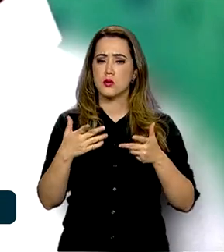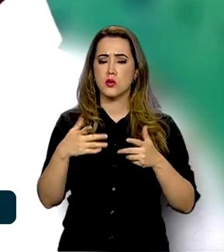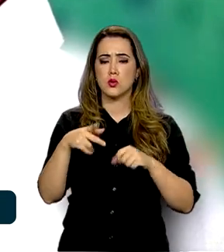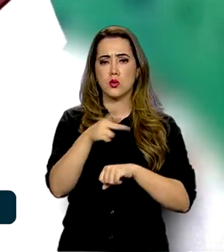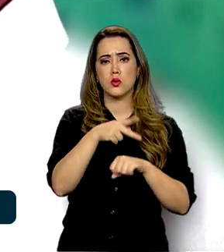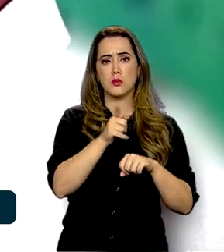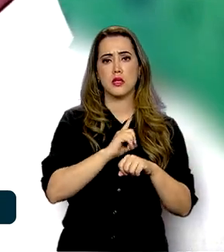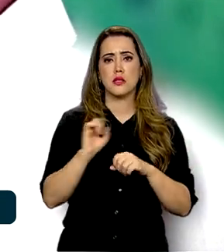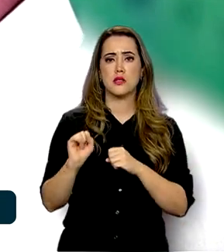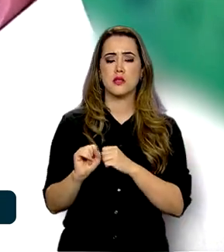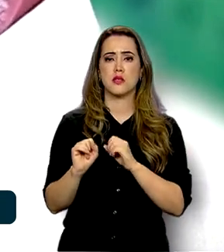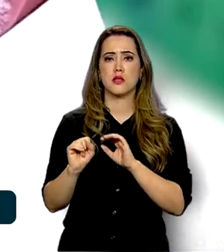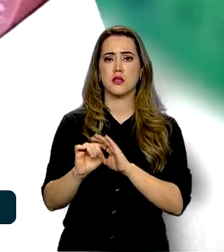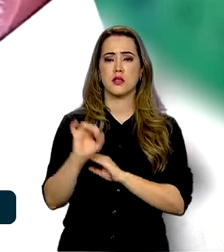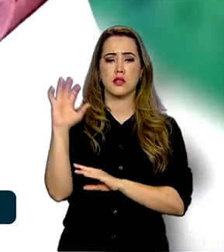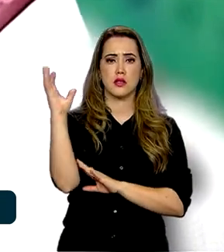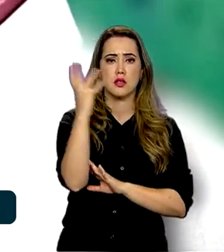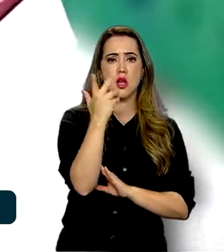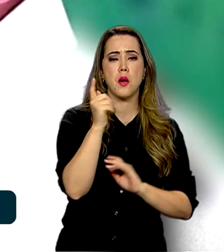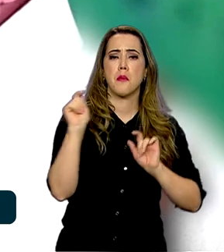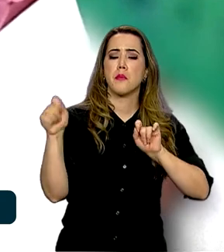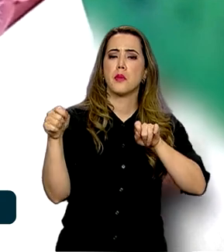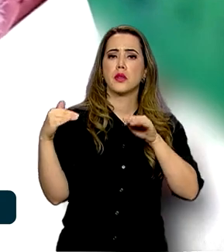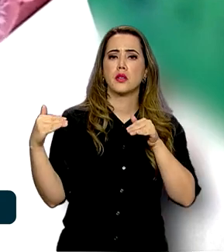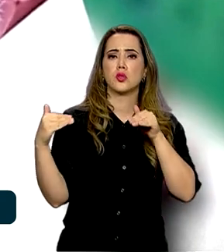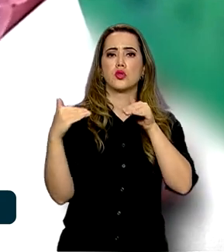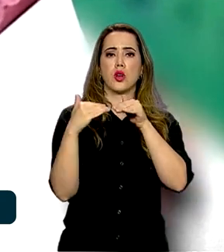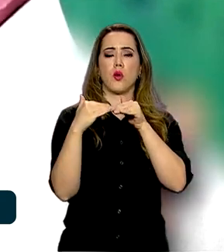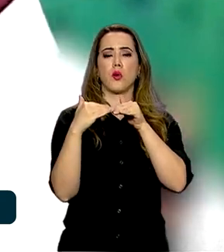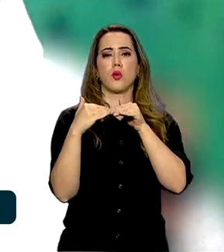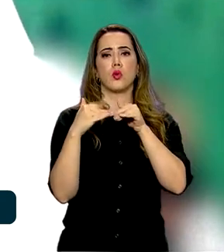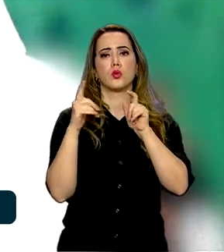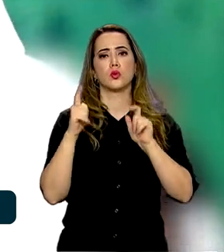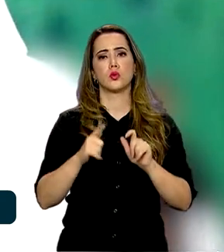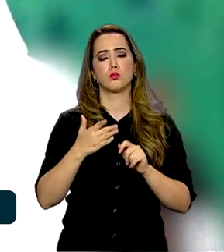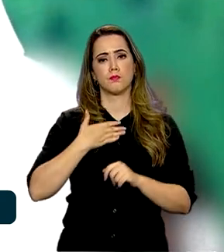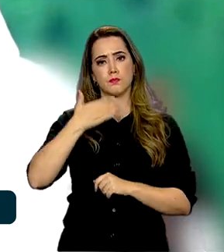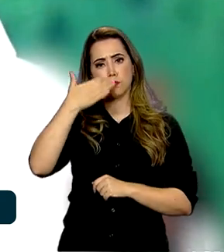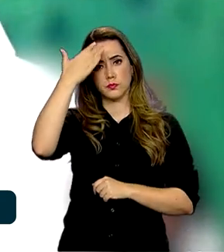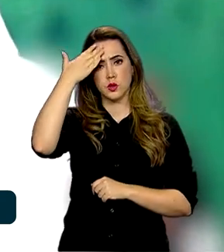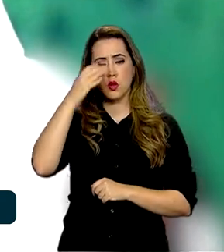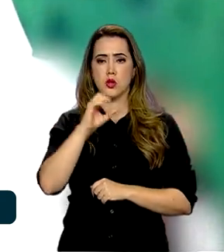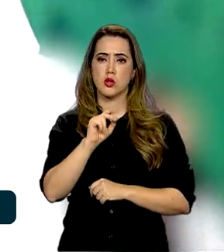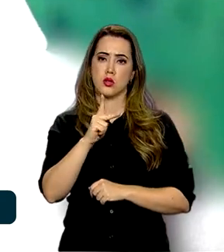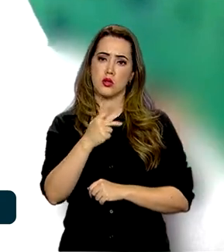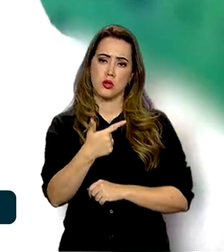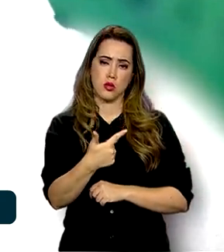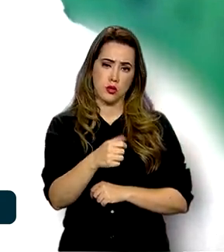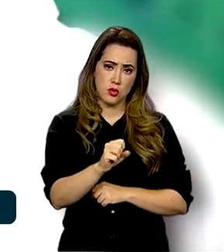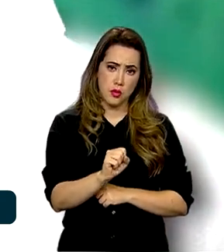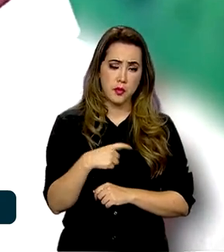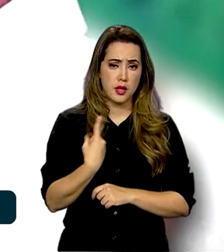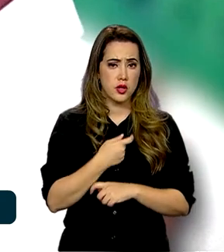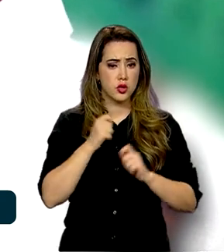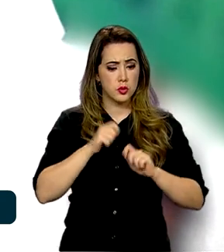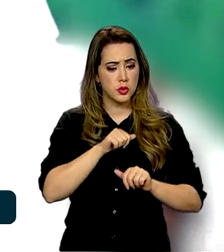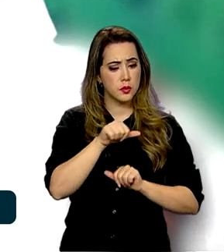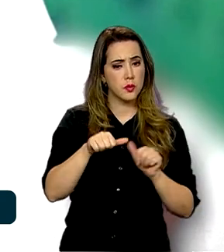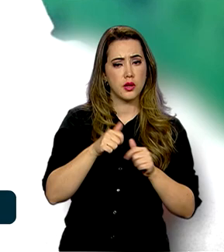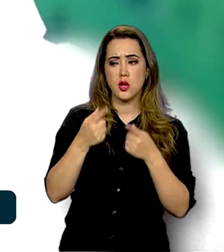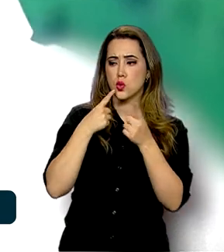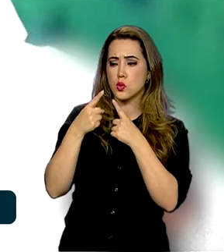têm floresta ter uma posição comum nos Emirados Árabes, na COP28, e a gente mudar a